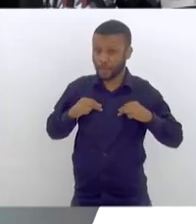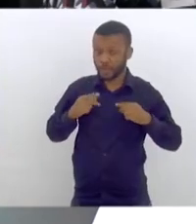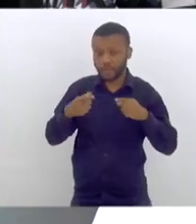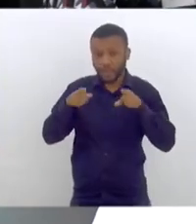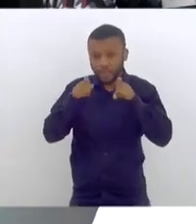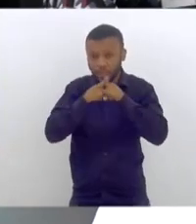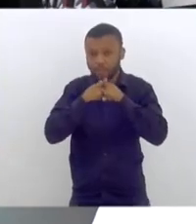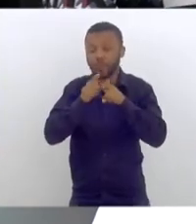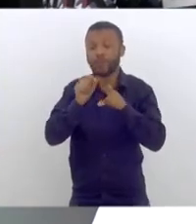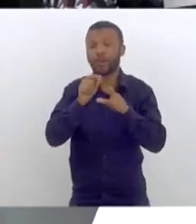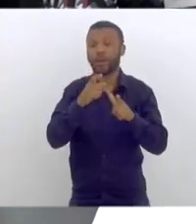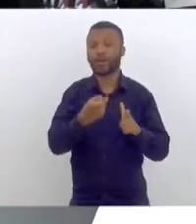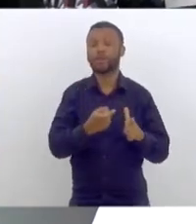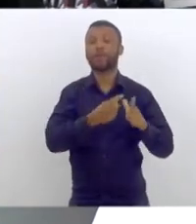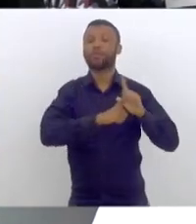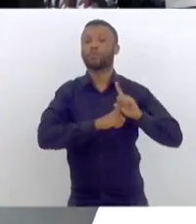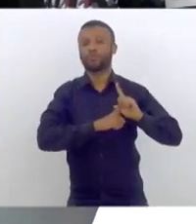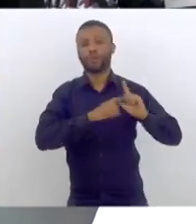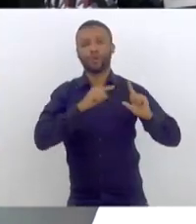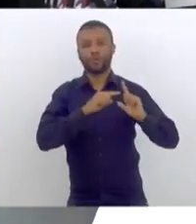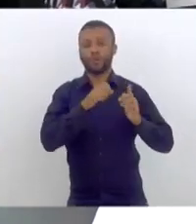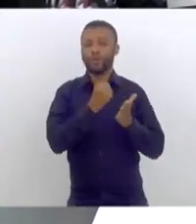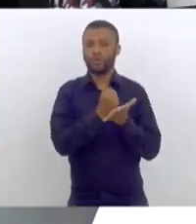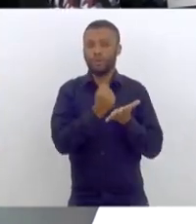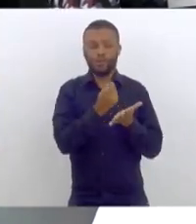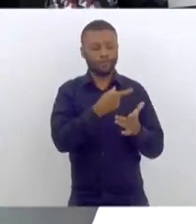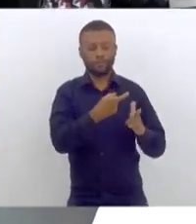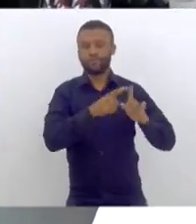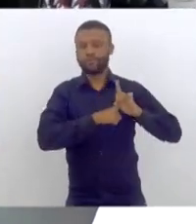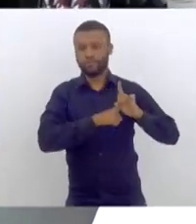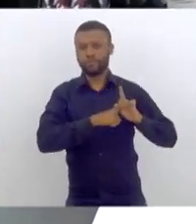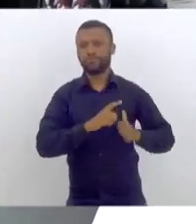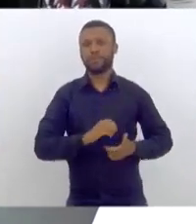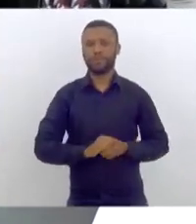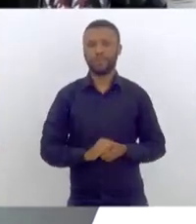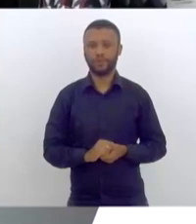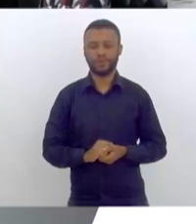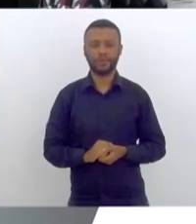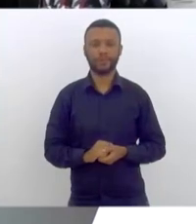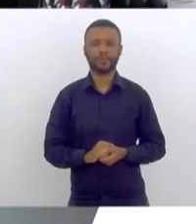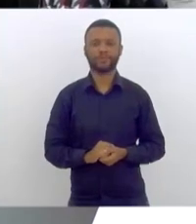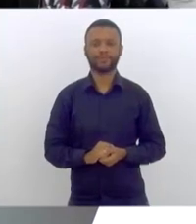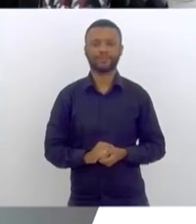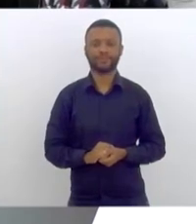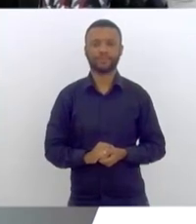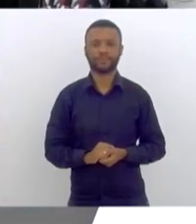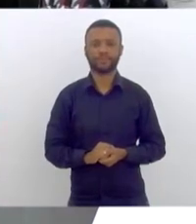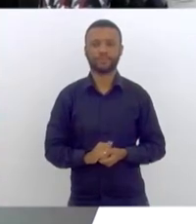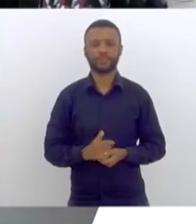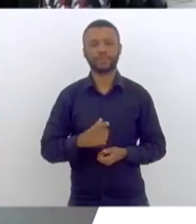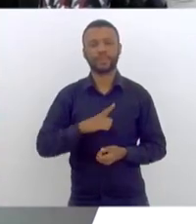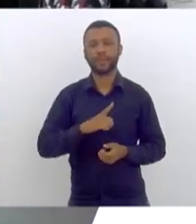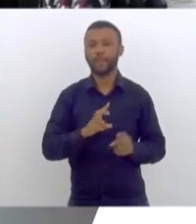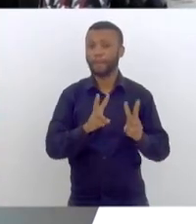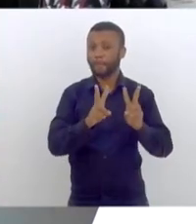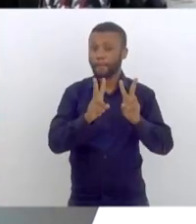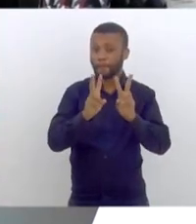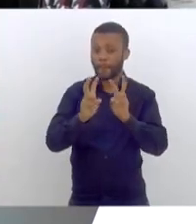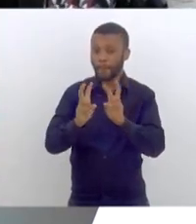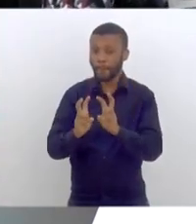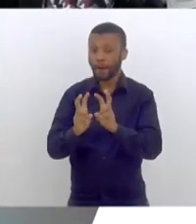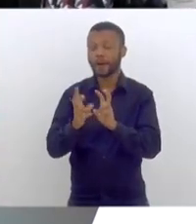ser suspensa essa esse contrato né E aí vai para a questão das exceções e não da